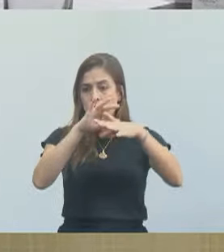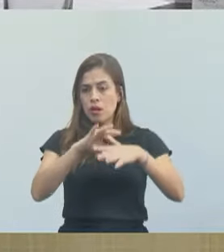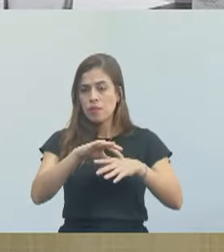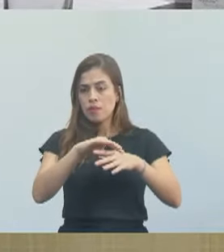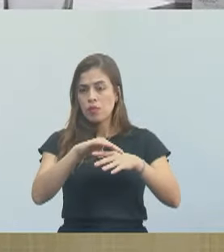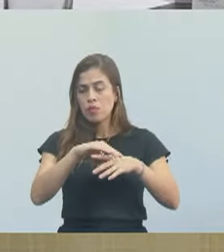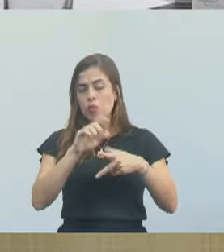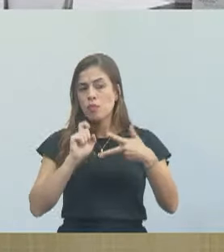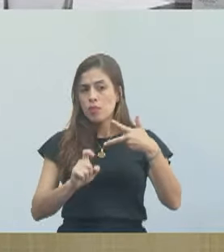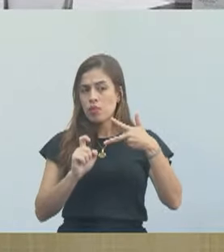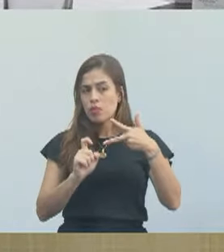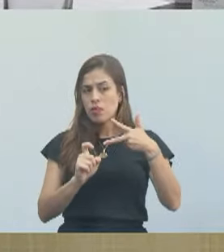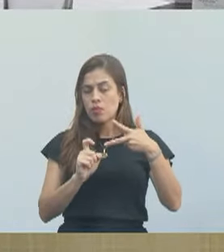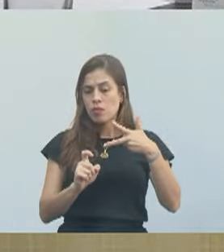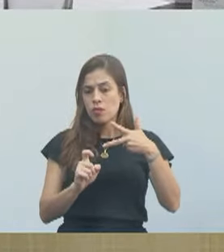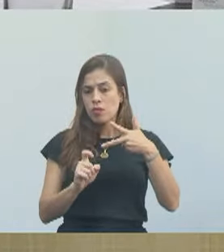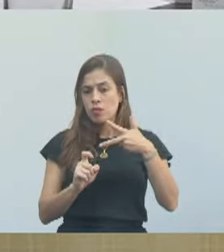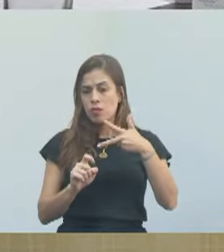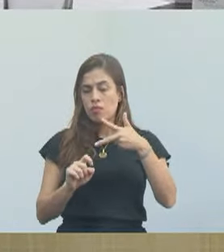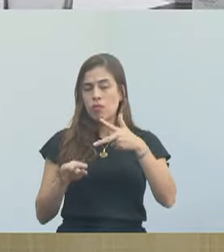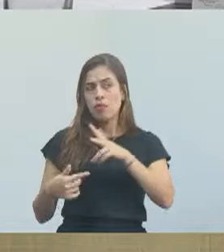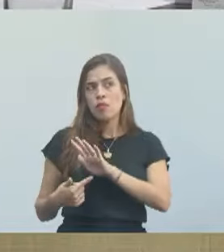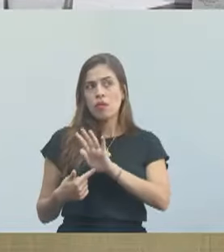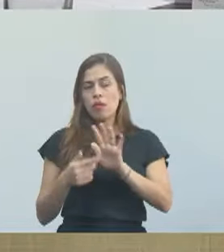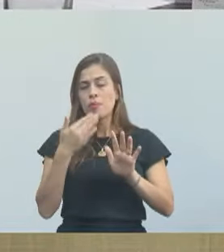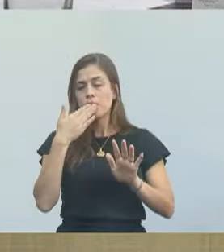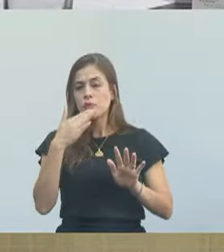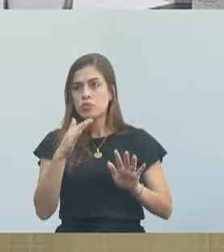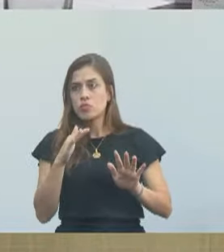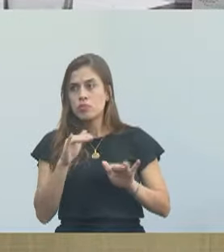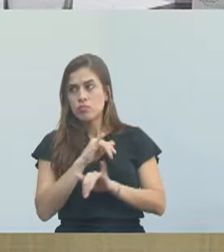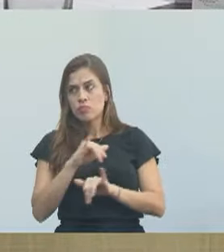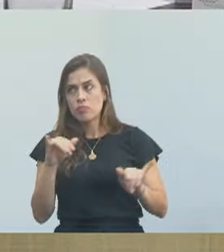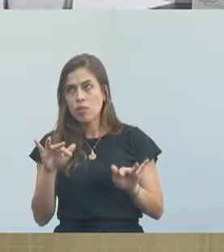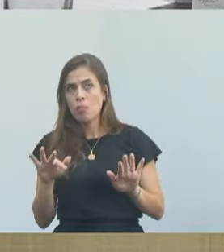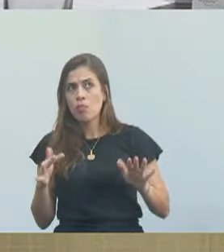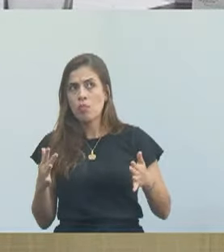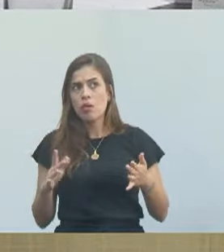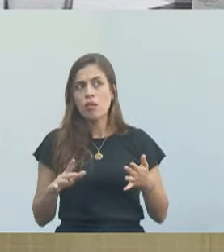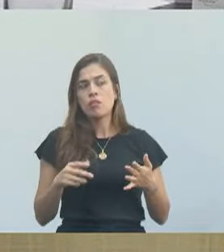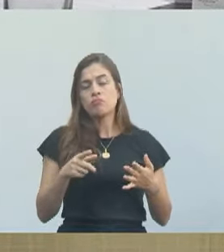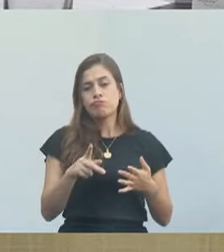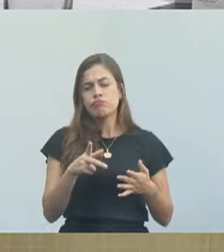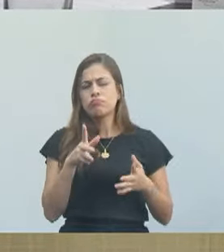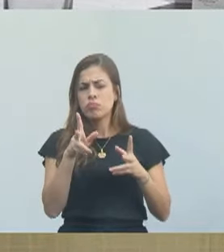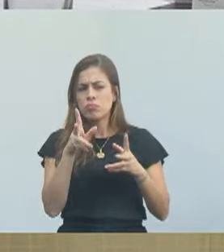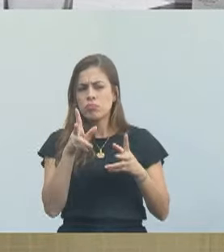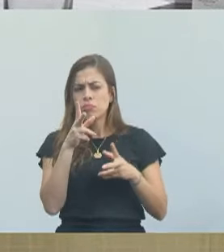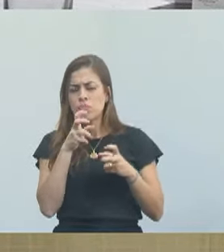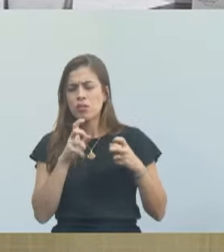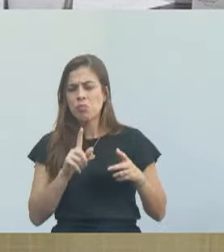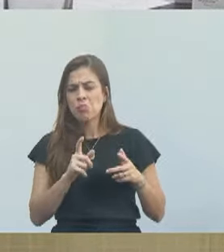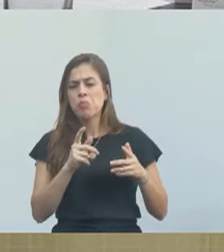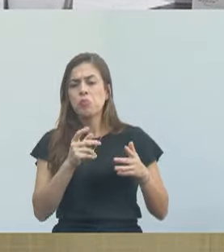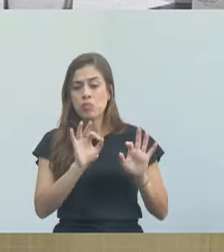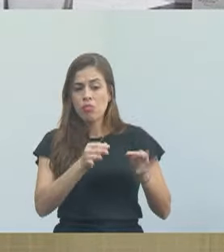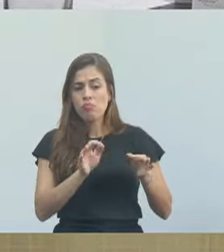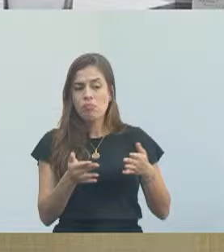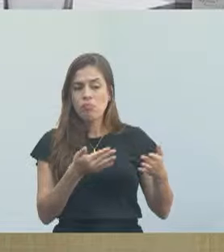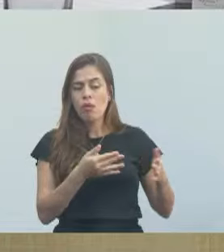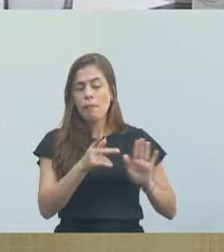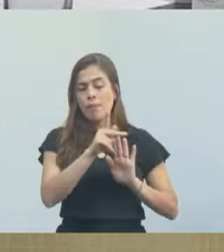para manifestação quanto ao pedido. E caso entenda pelo deferimento, será encaminhado o projeto de